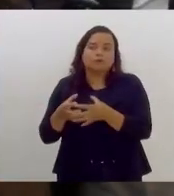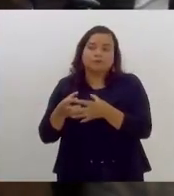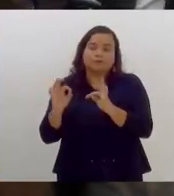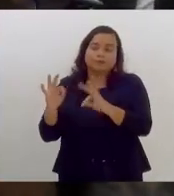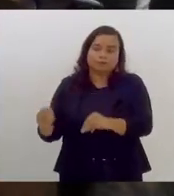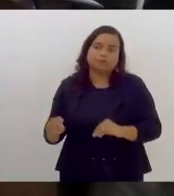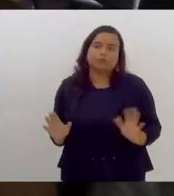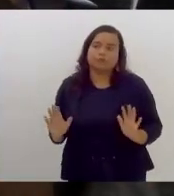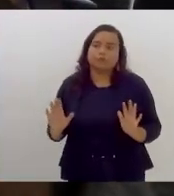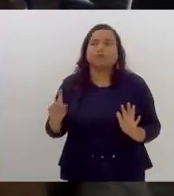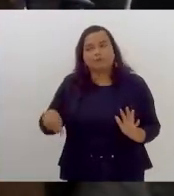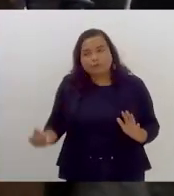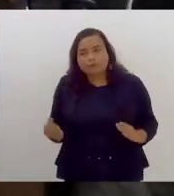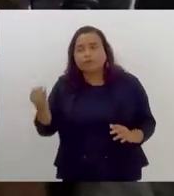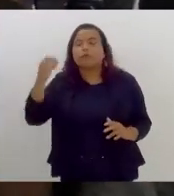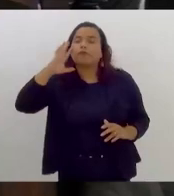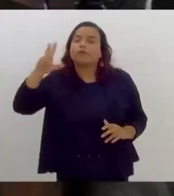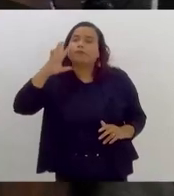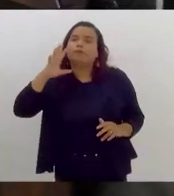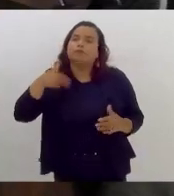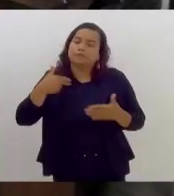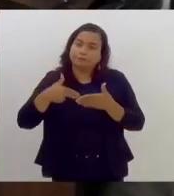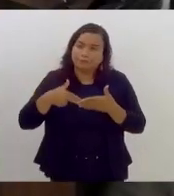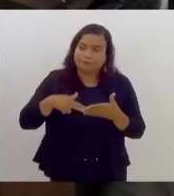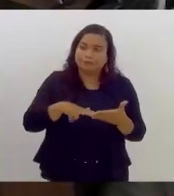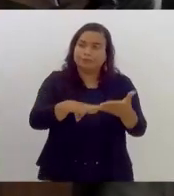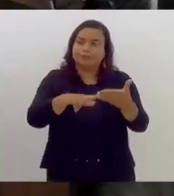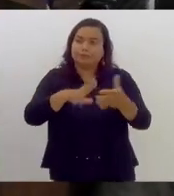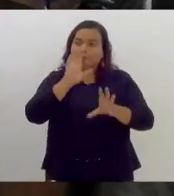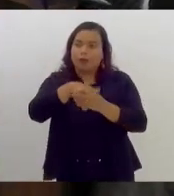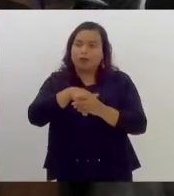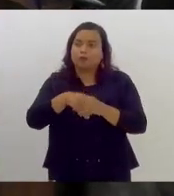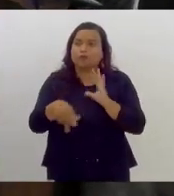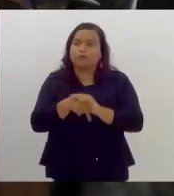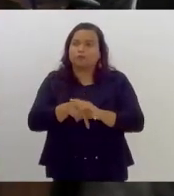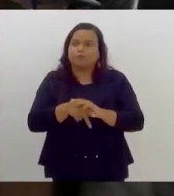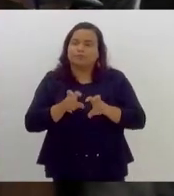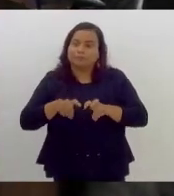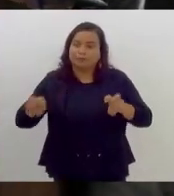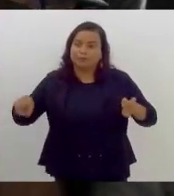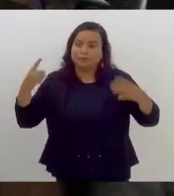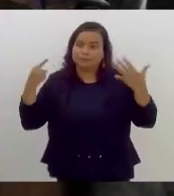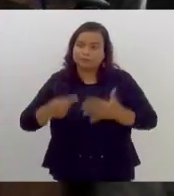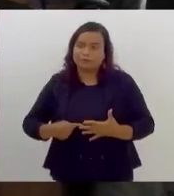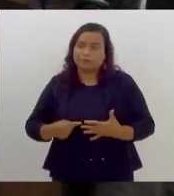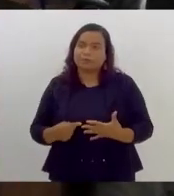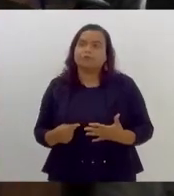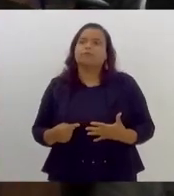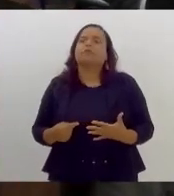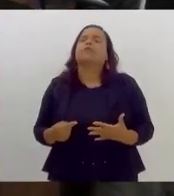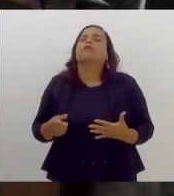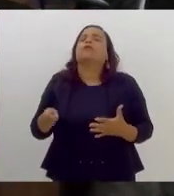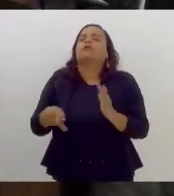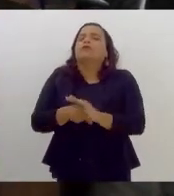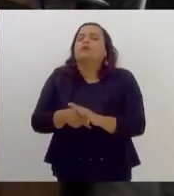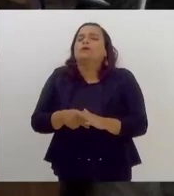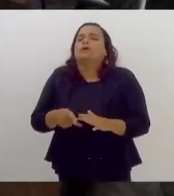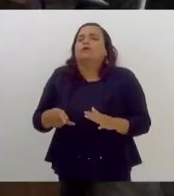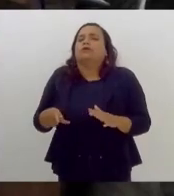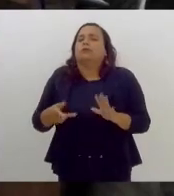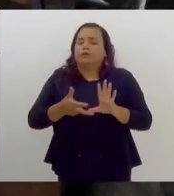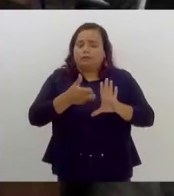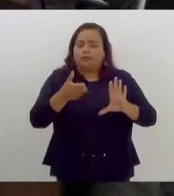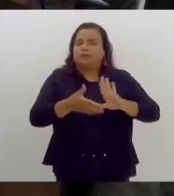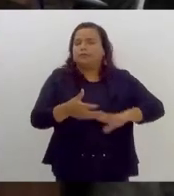Então, muito importante, encaminhando aí o voto da bancada do PSOL à derrubada desses vetos.